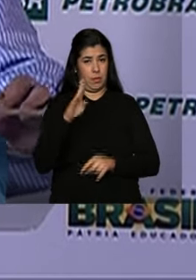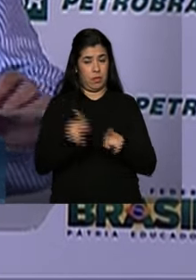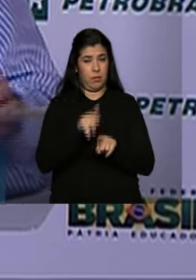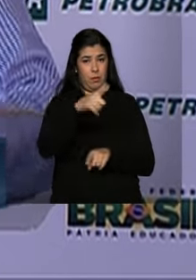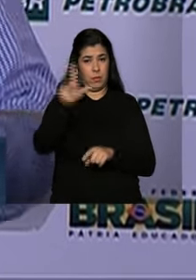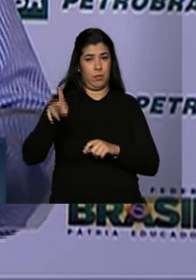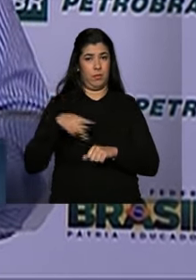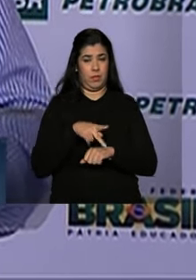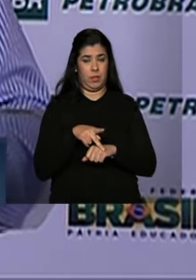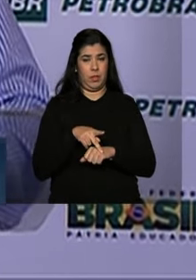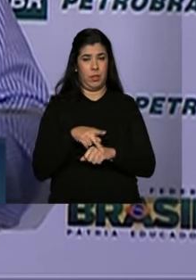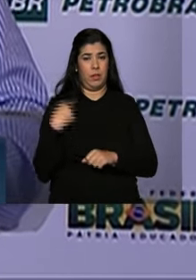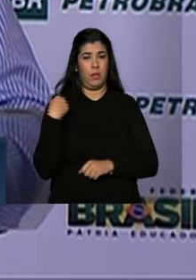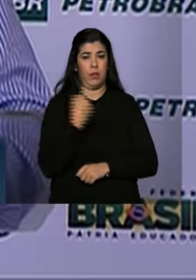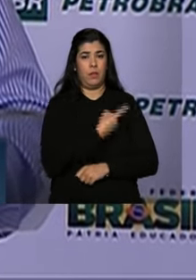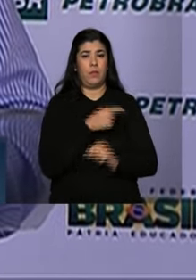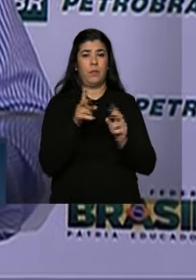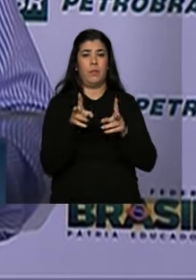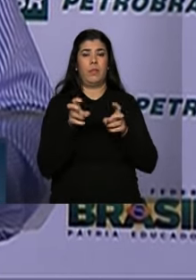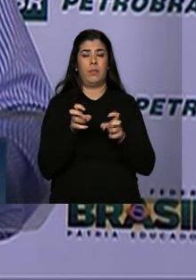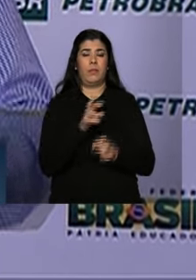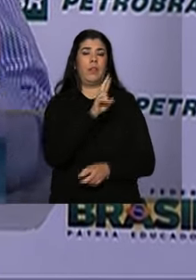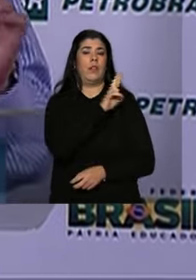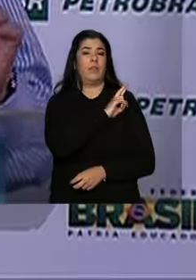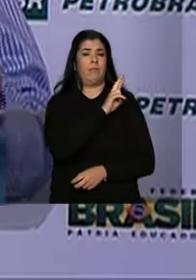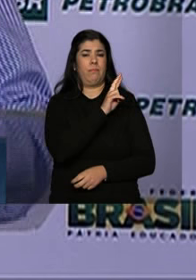exterior. Estamos olhando com